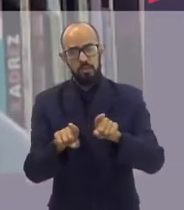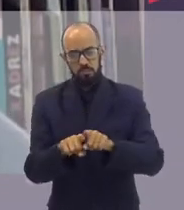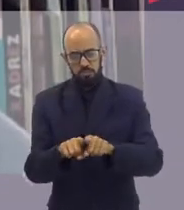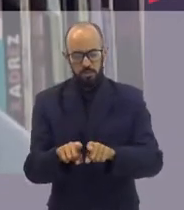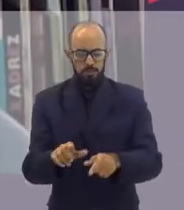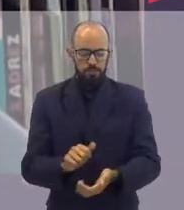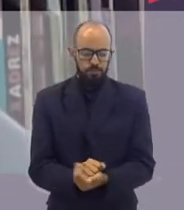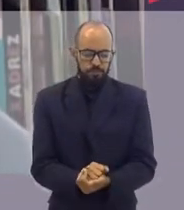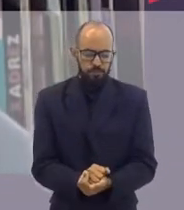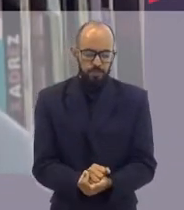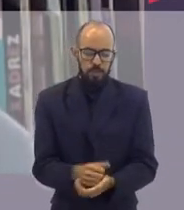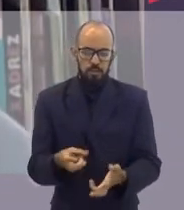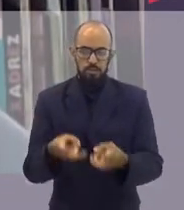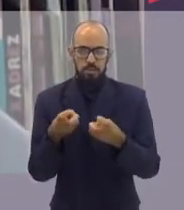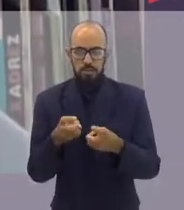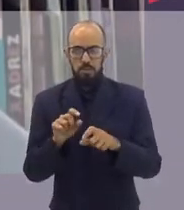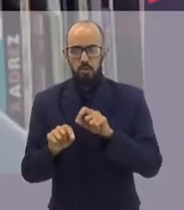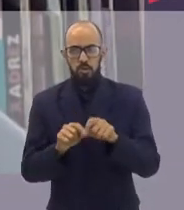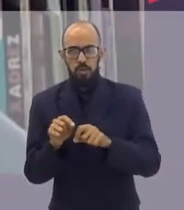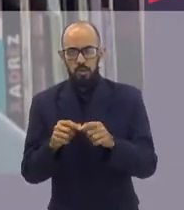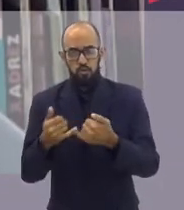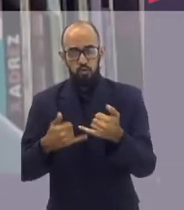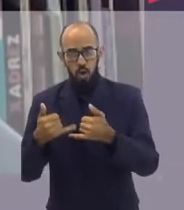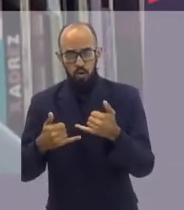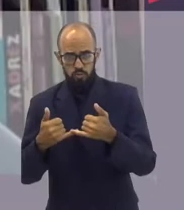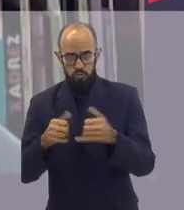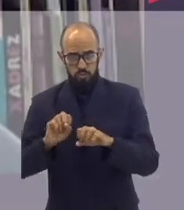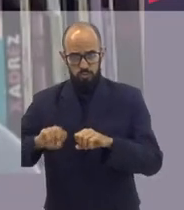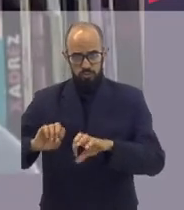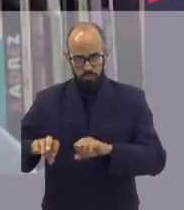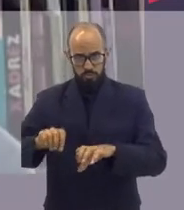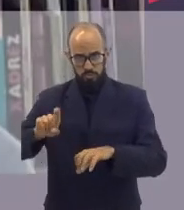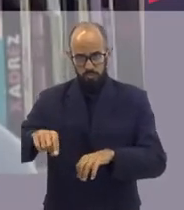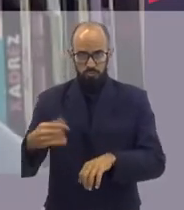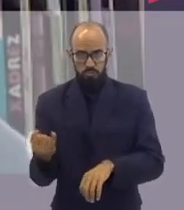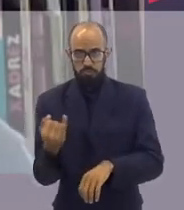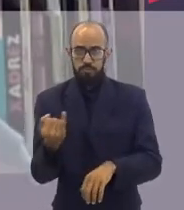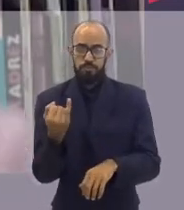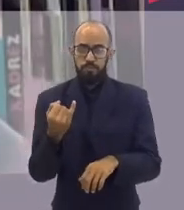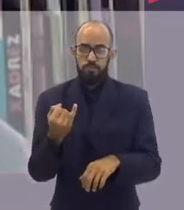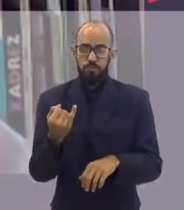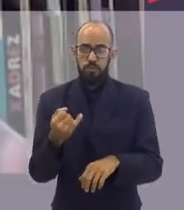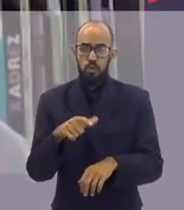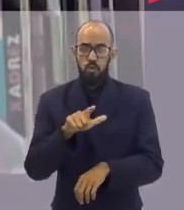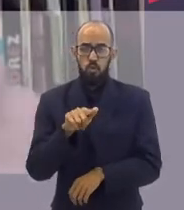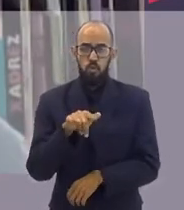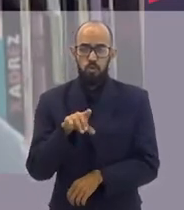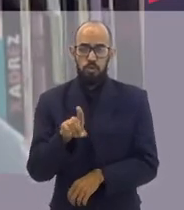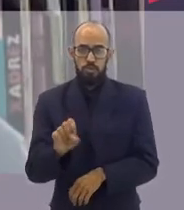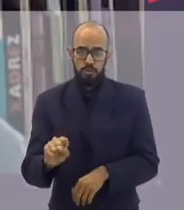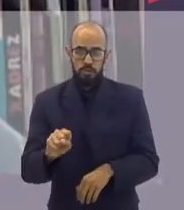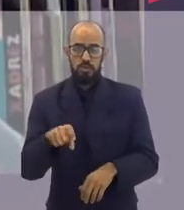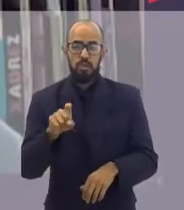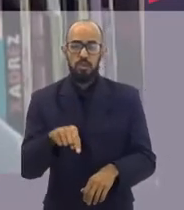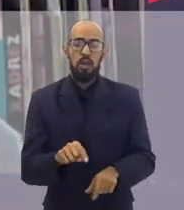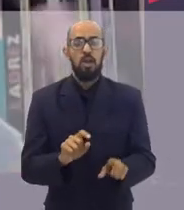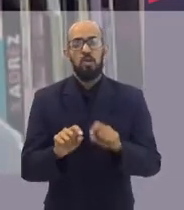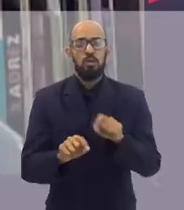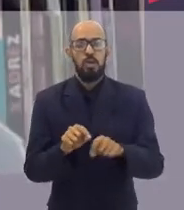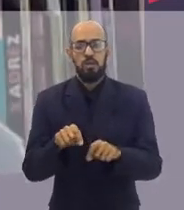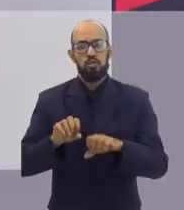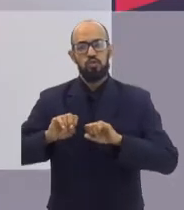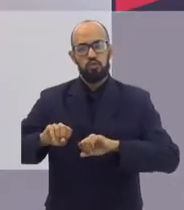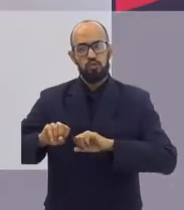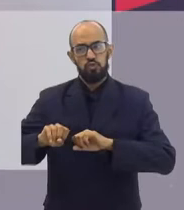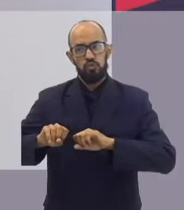gente foi vendo que a área de jogos para educação era muito importante, né? Então, o Ludes hoje ele tem um foco muito grande em jogos para